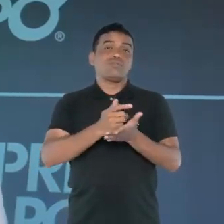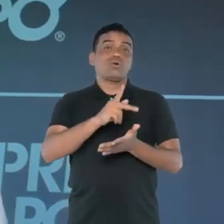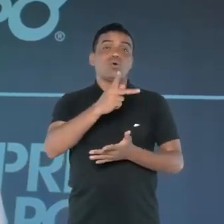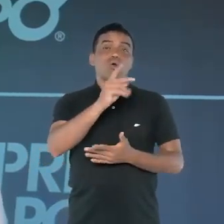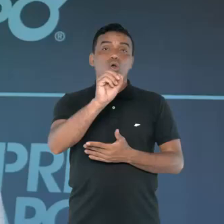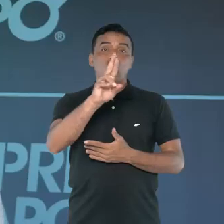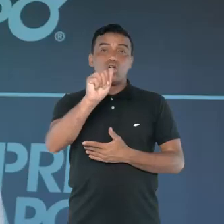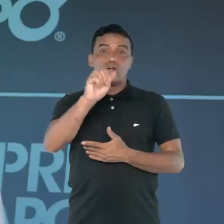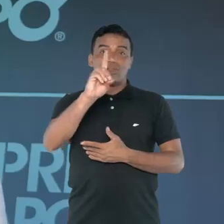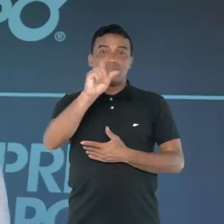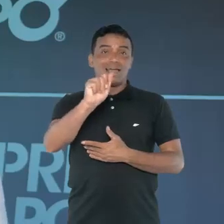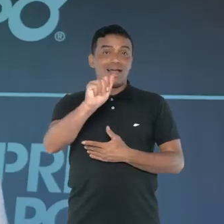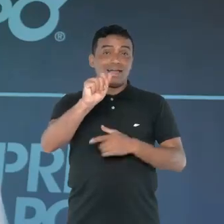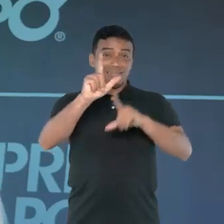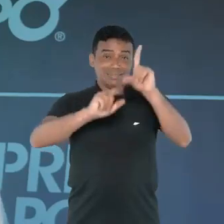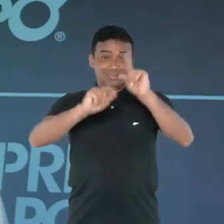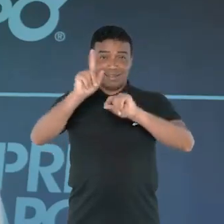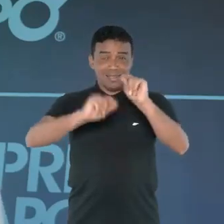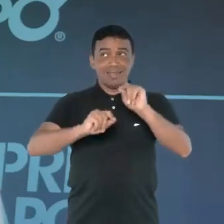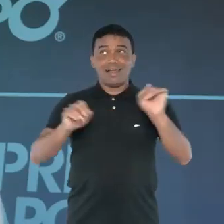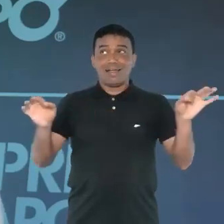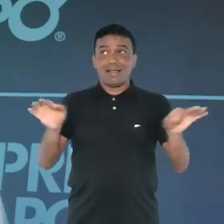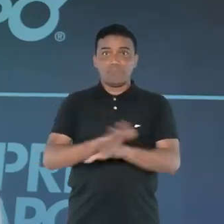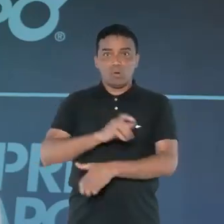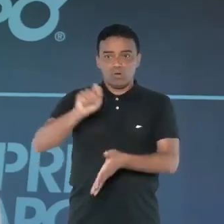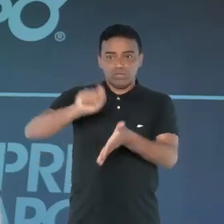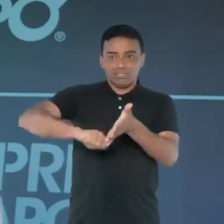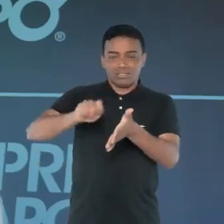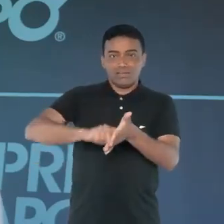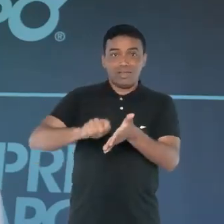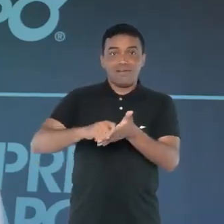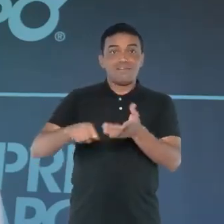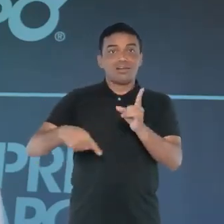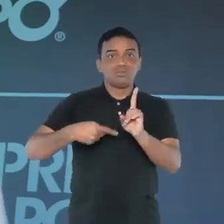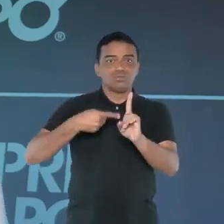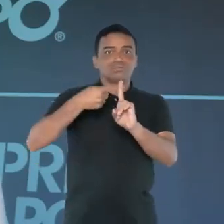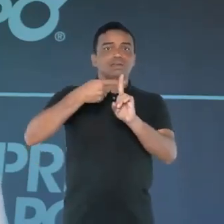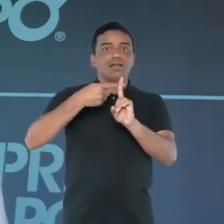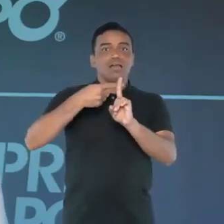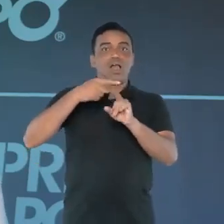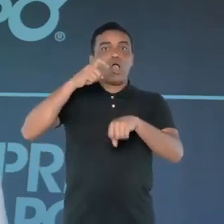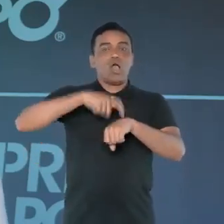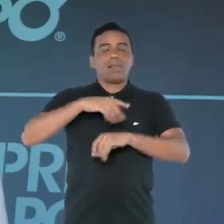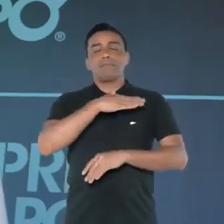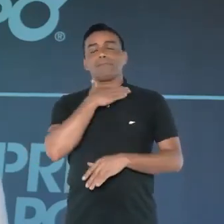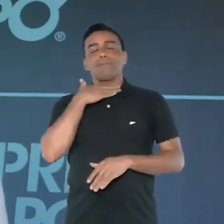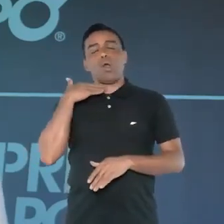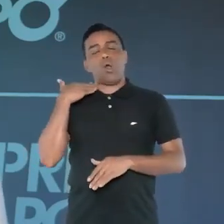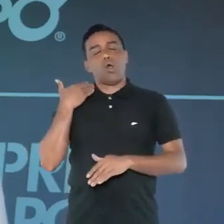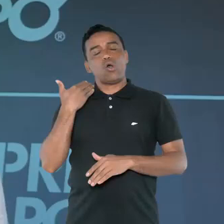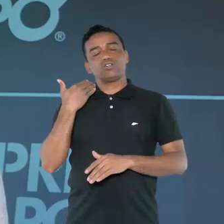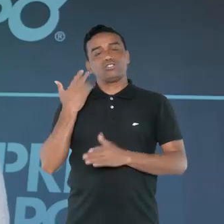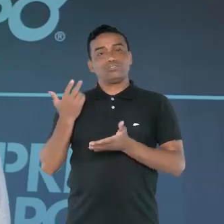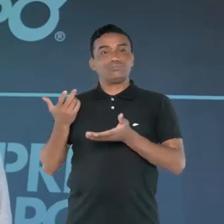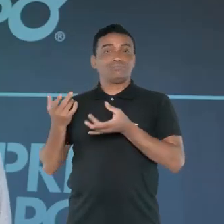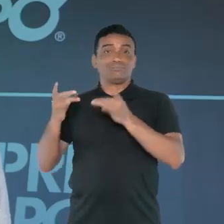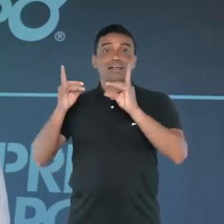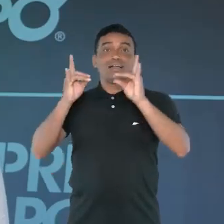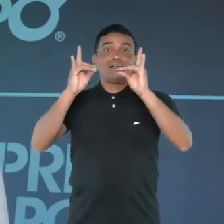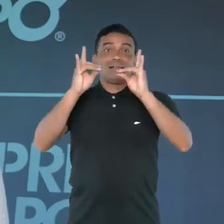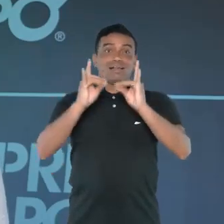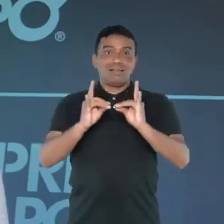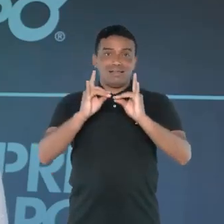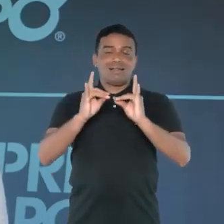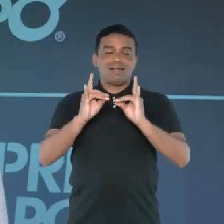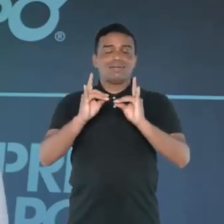disse que ela tinha acabado de escrever e que ela estava falando do túmulo dela. E aí isso me traz